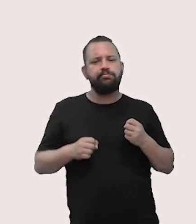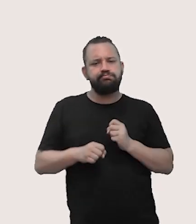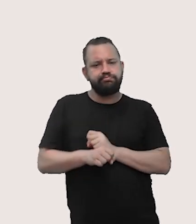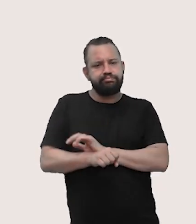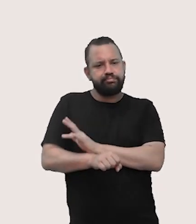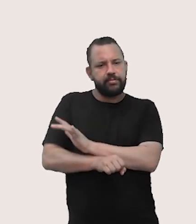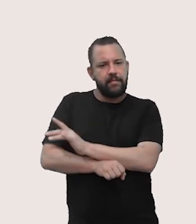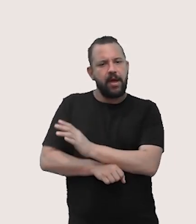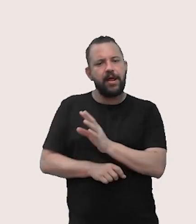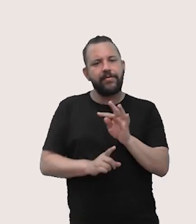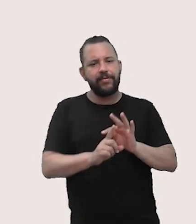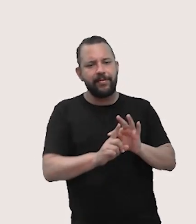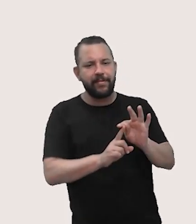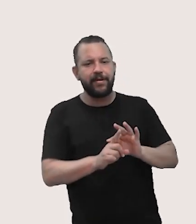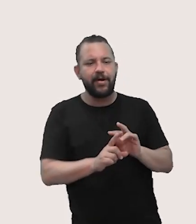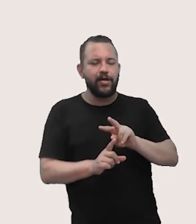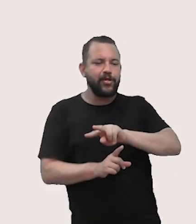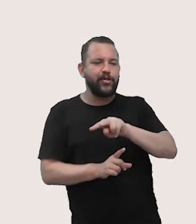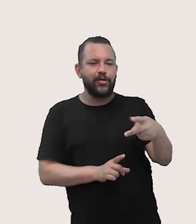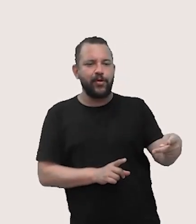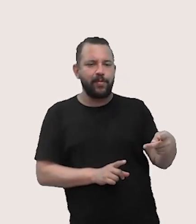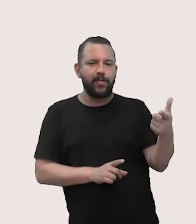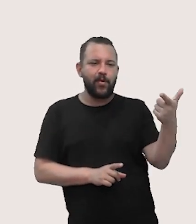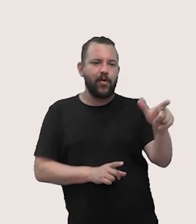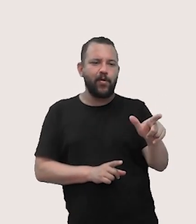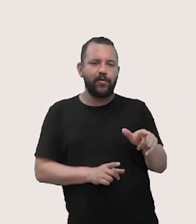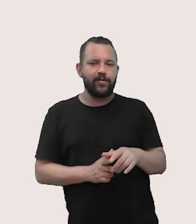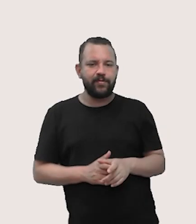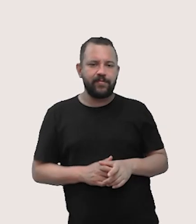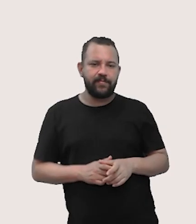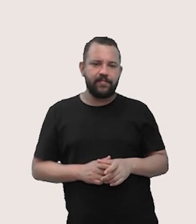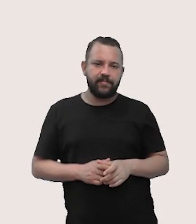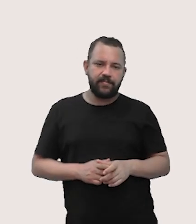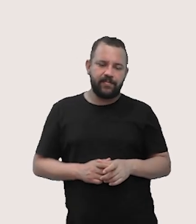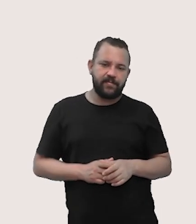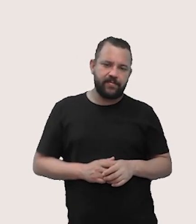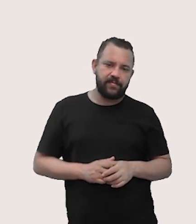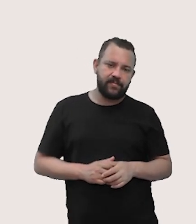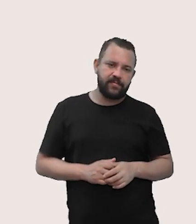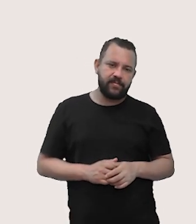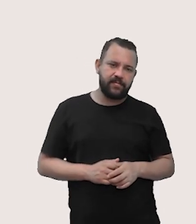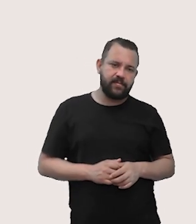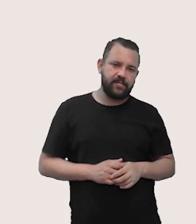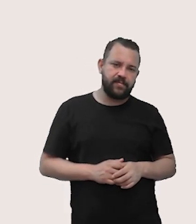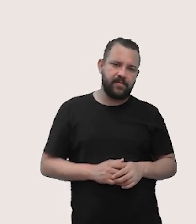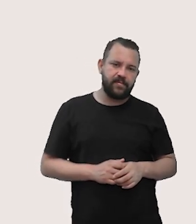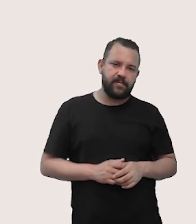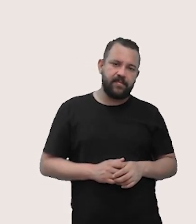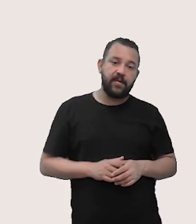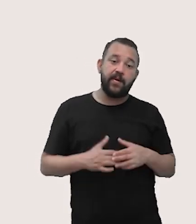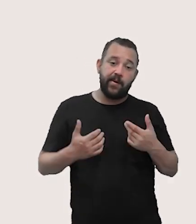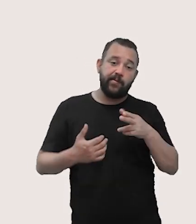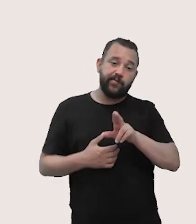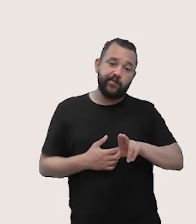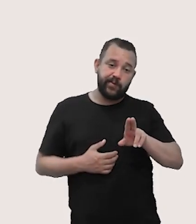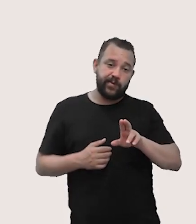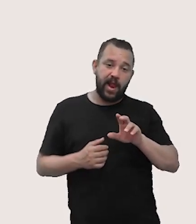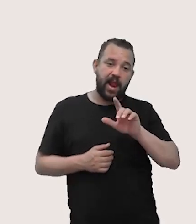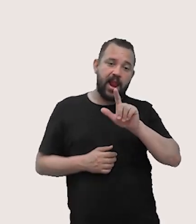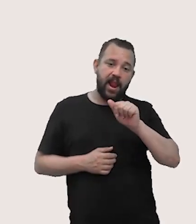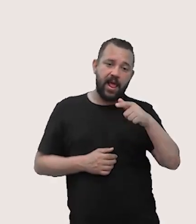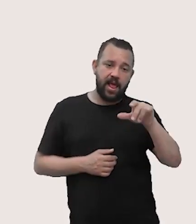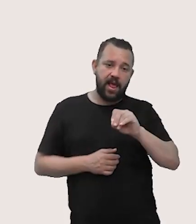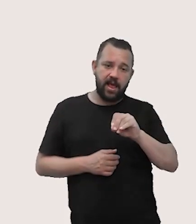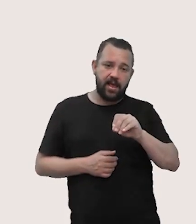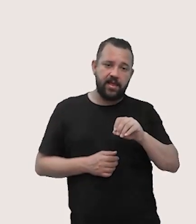energia transferida de um corpo para o outro em virtude da diferença de temperatura entre eles. A utilização da vestimenta de lã diminui